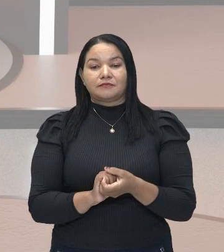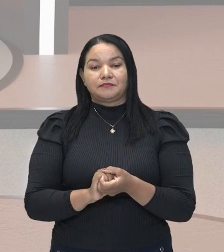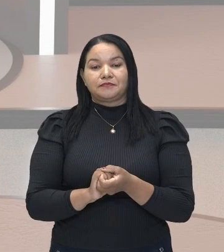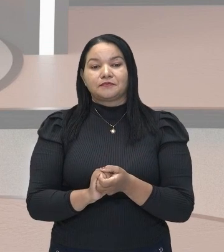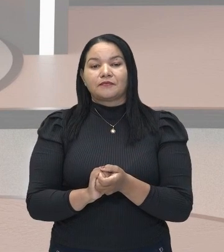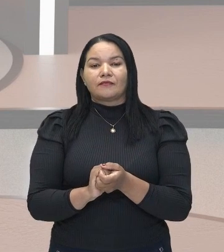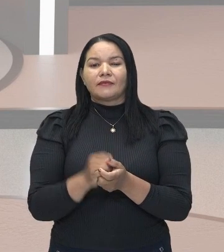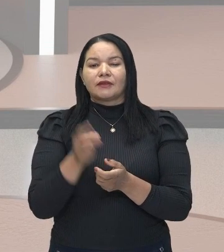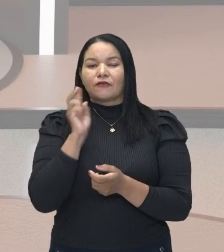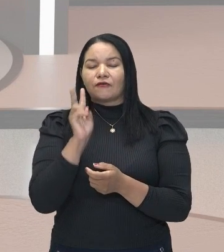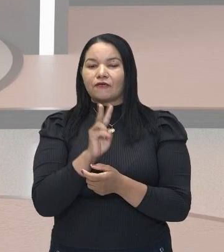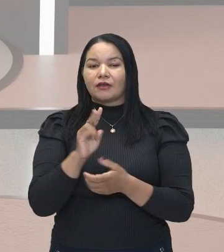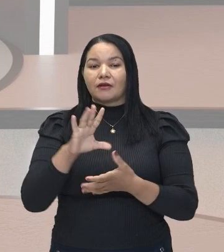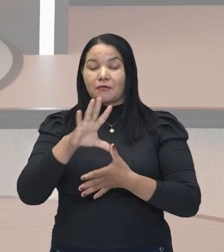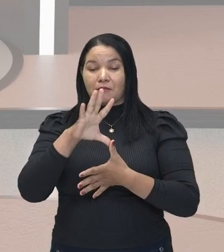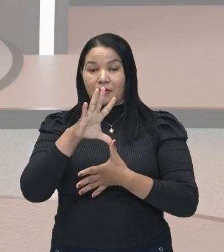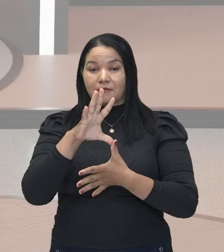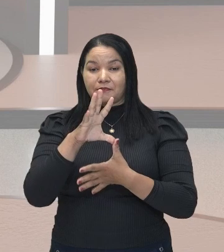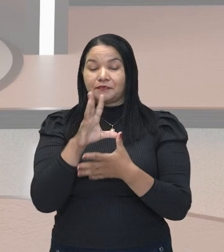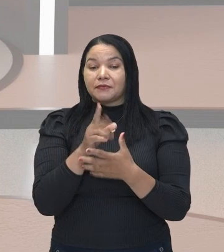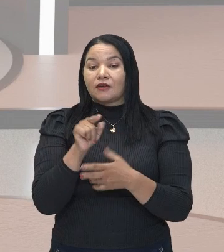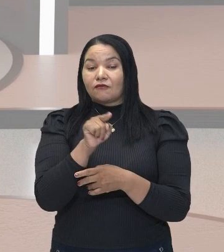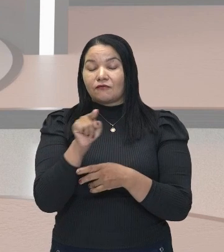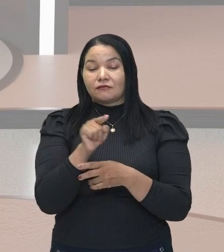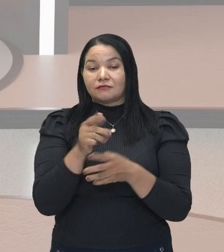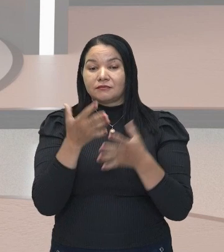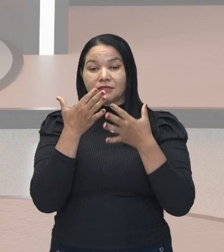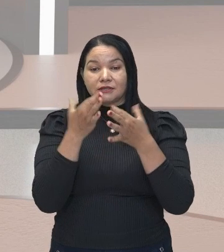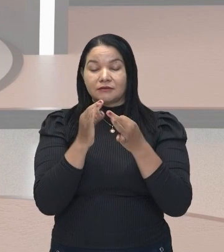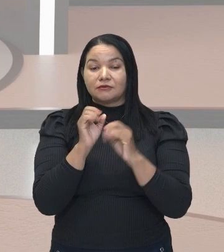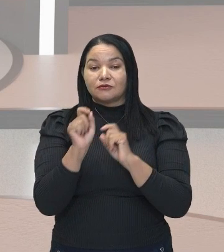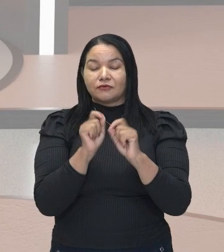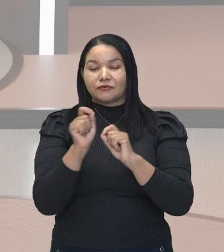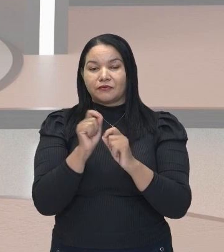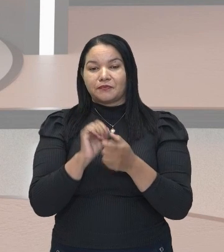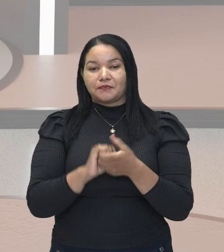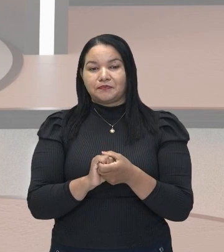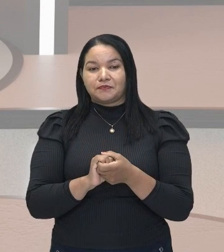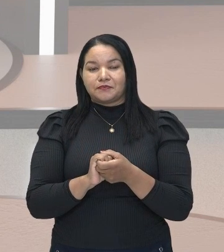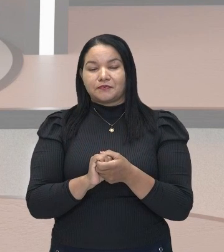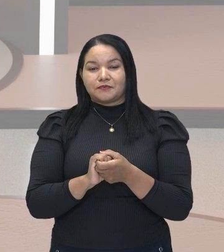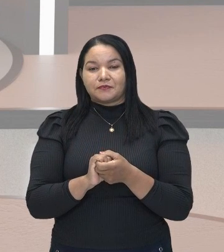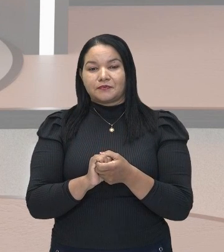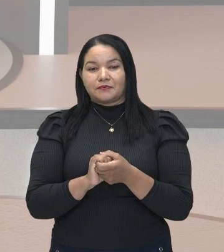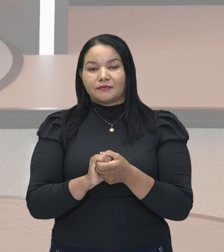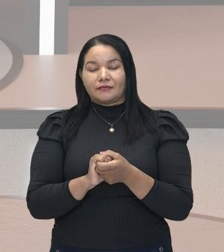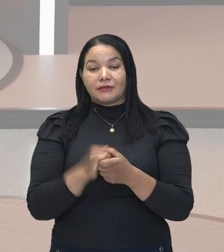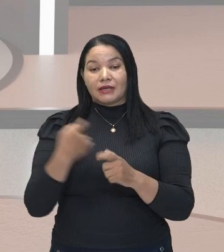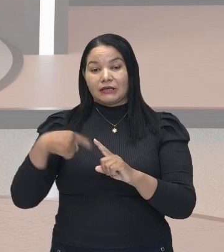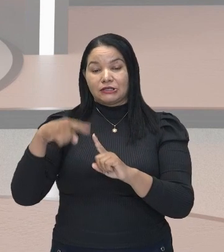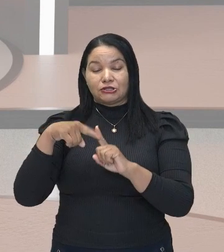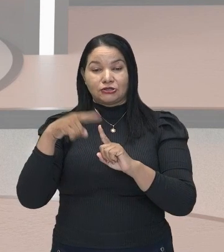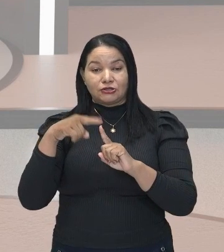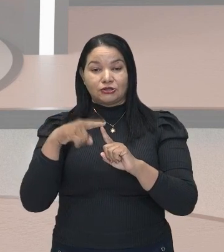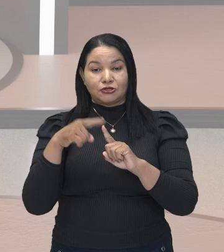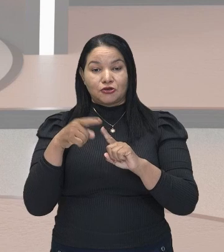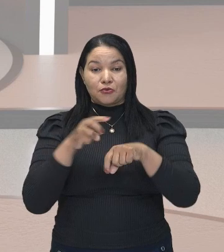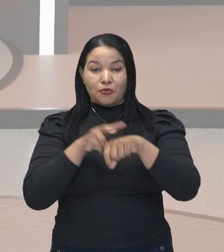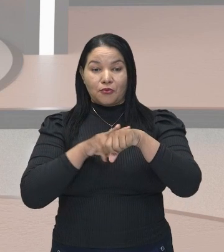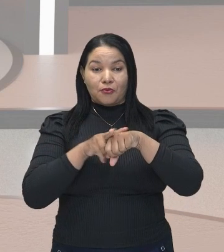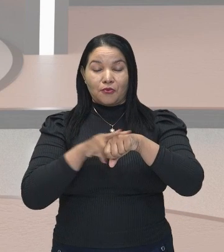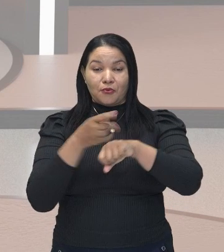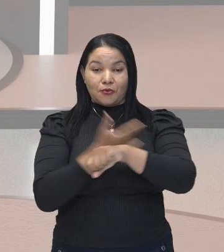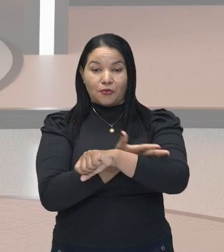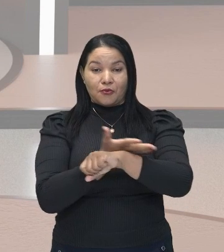só, né? Através do mapa também te pode observar, né, esses tipos de vegetações